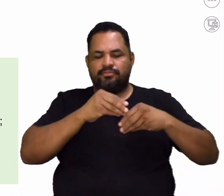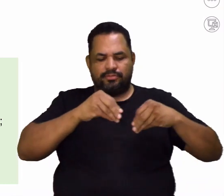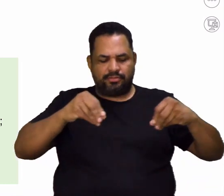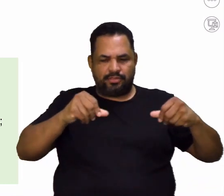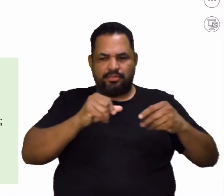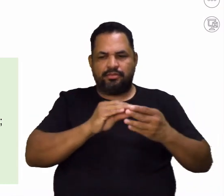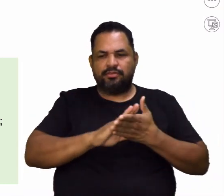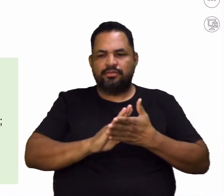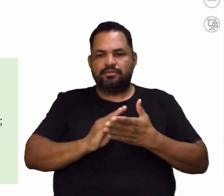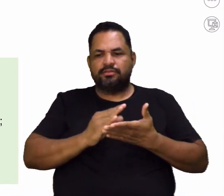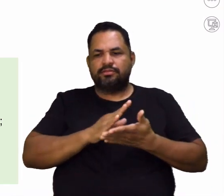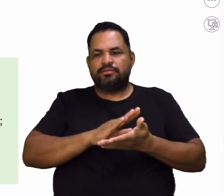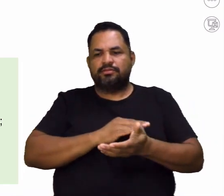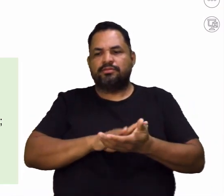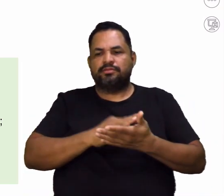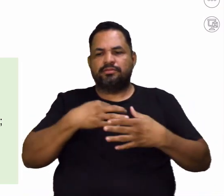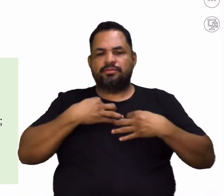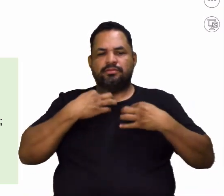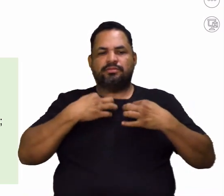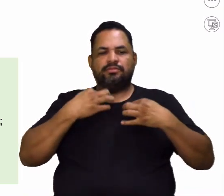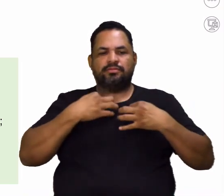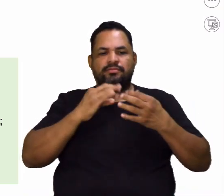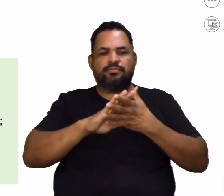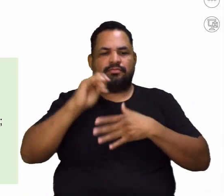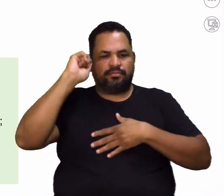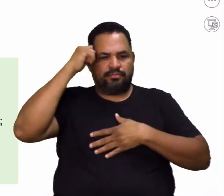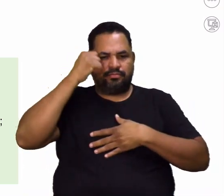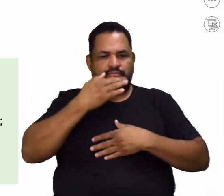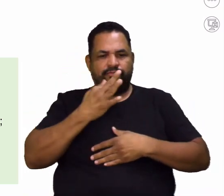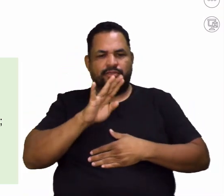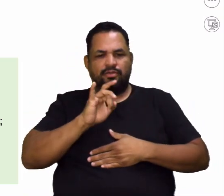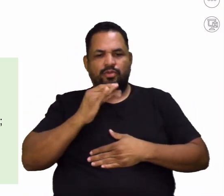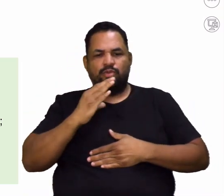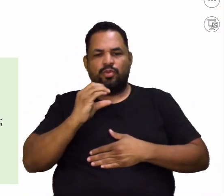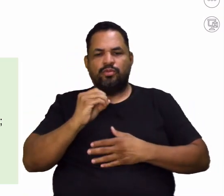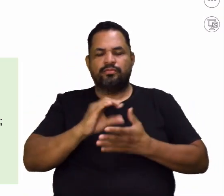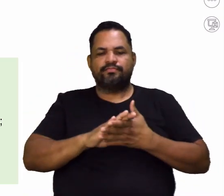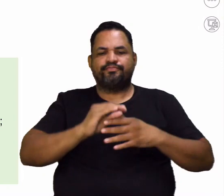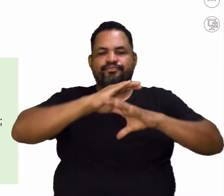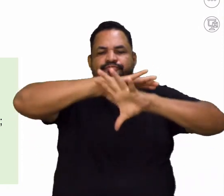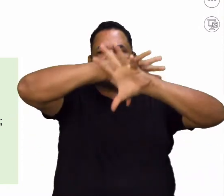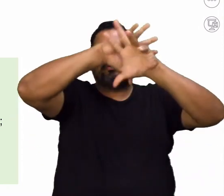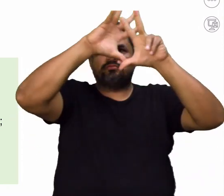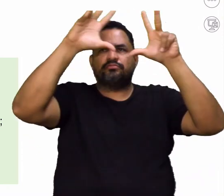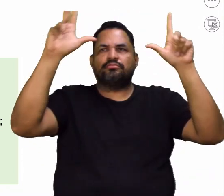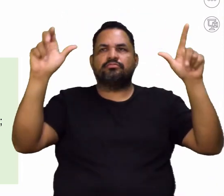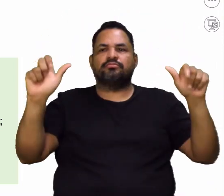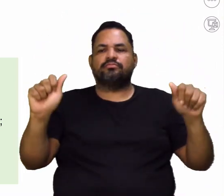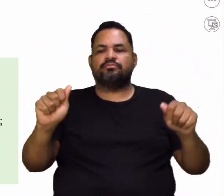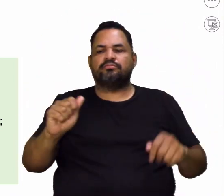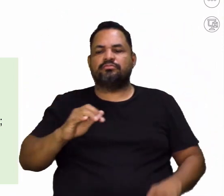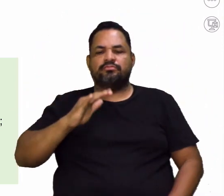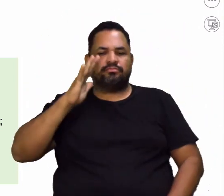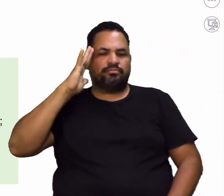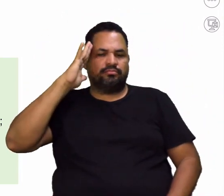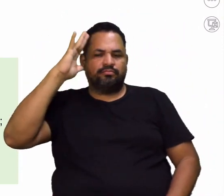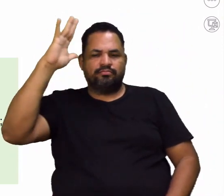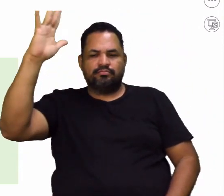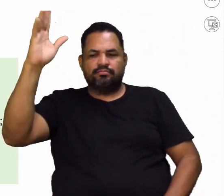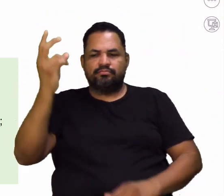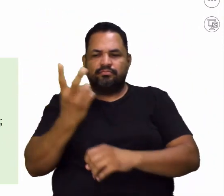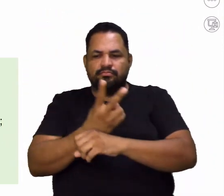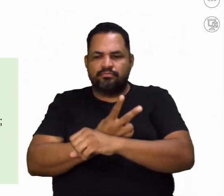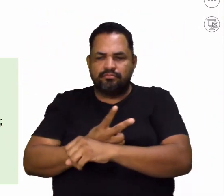pano Bicudo preto do farreco o céu que a imaginação